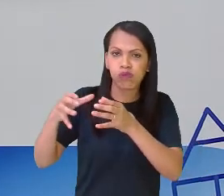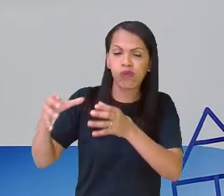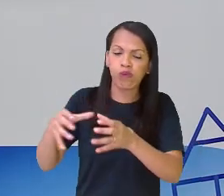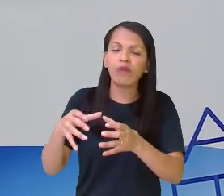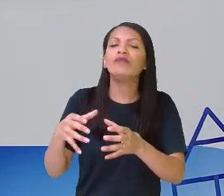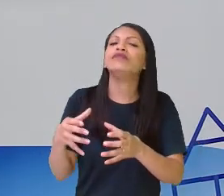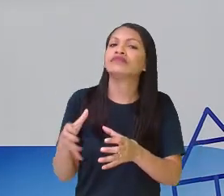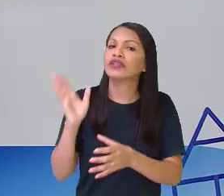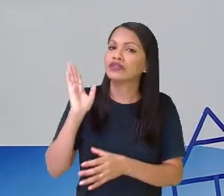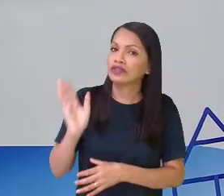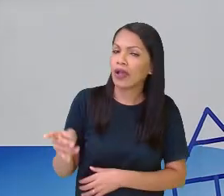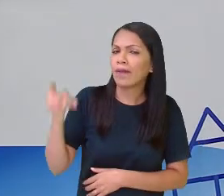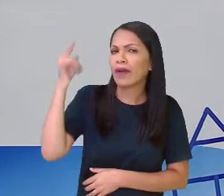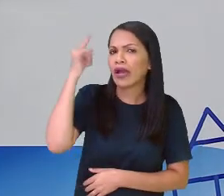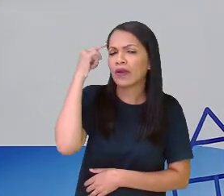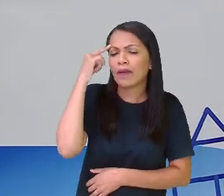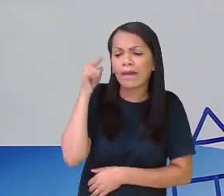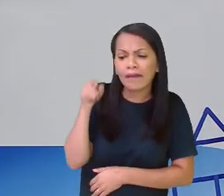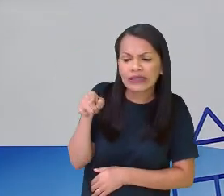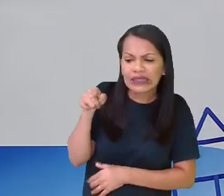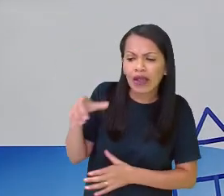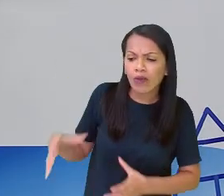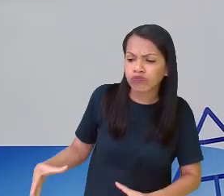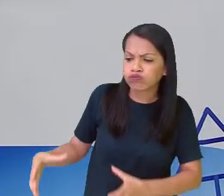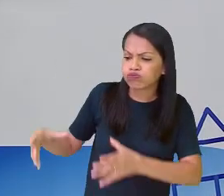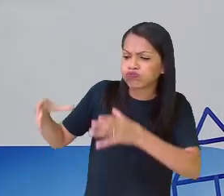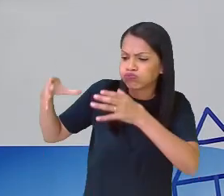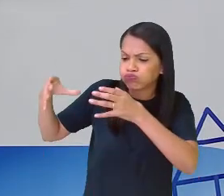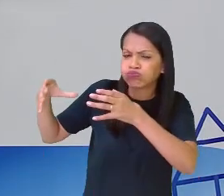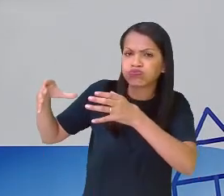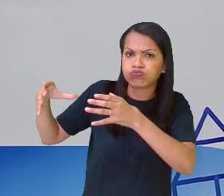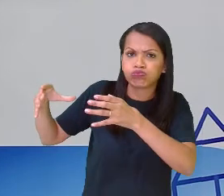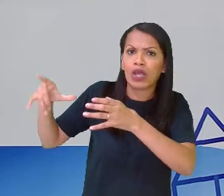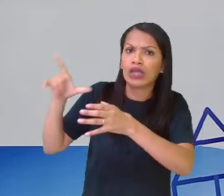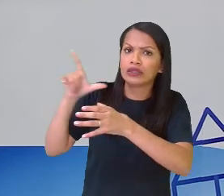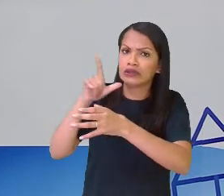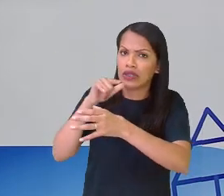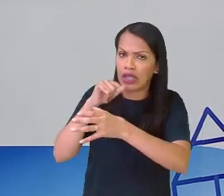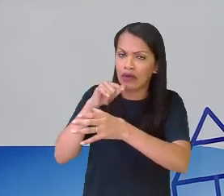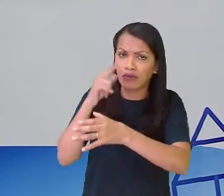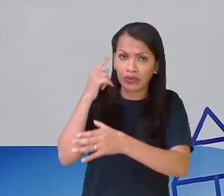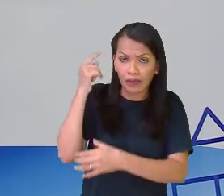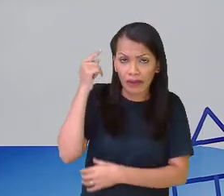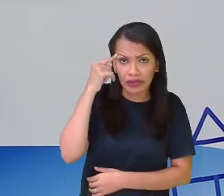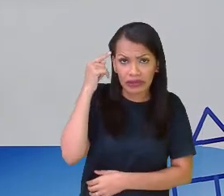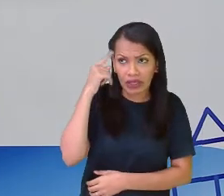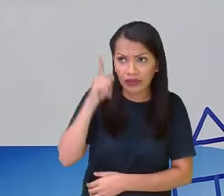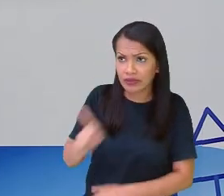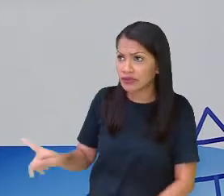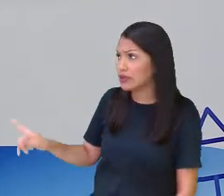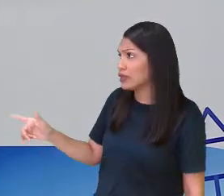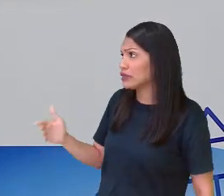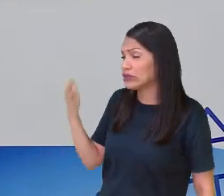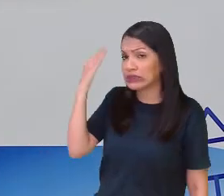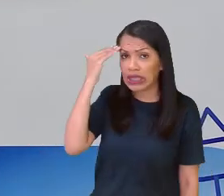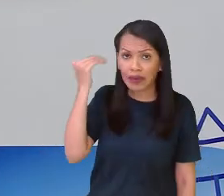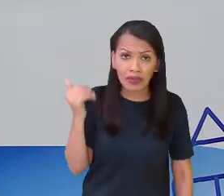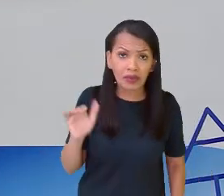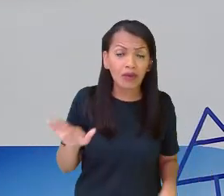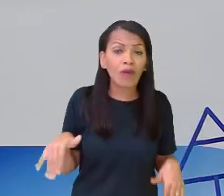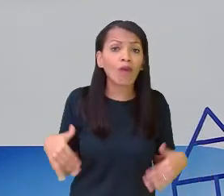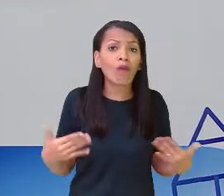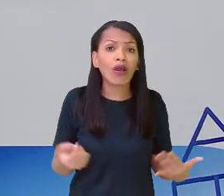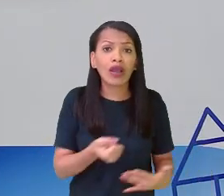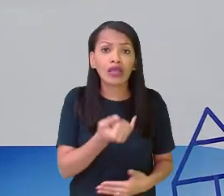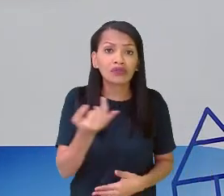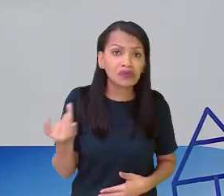capacidade líquida de um garrafão desse? Não? Mas eu vou dizer. Esses garrafões, normalmente,